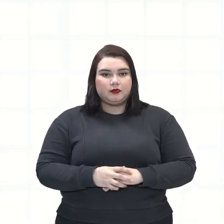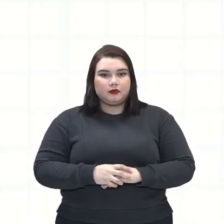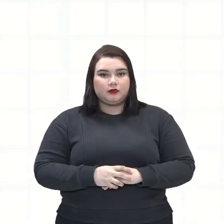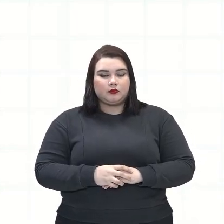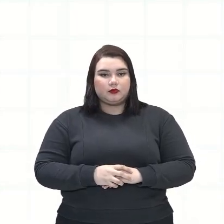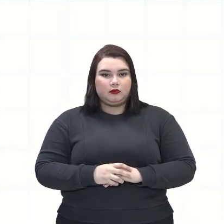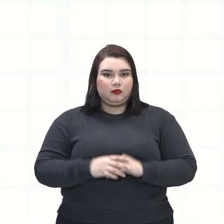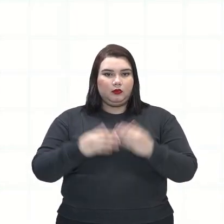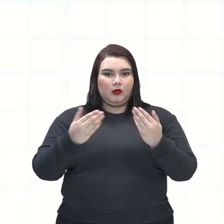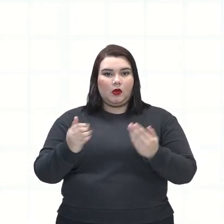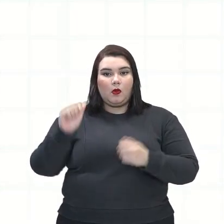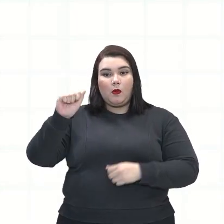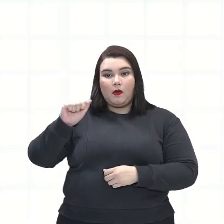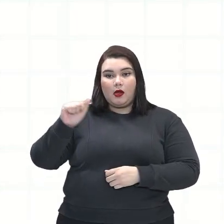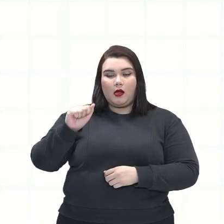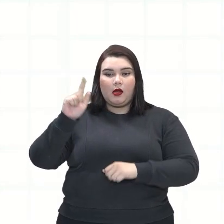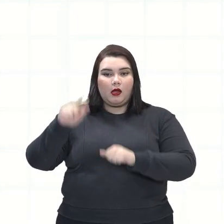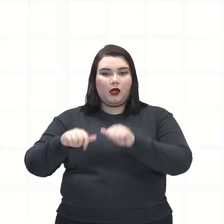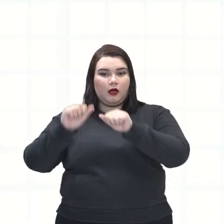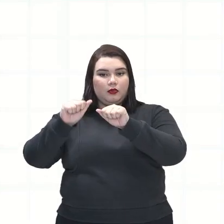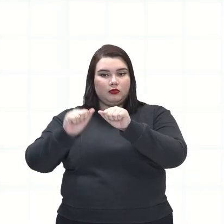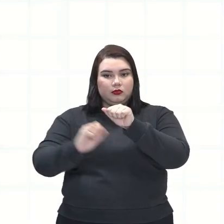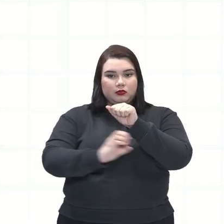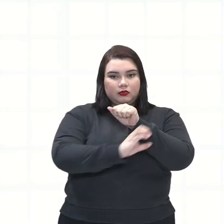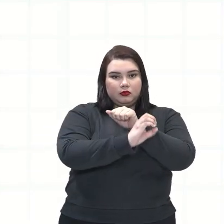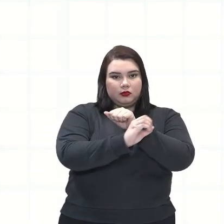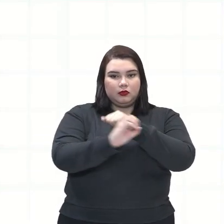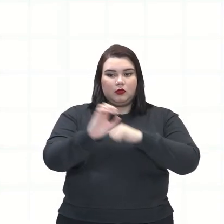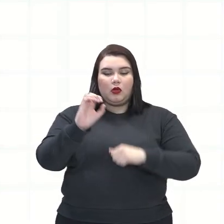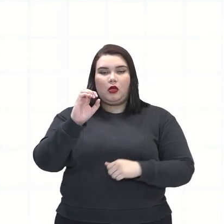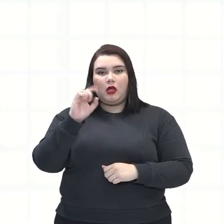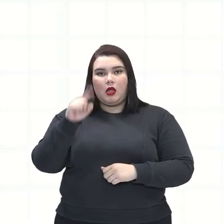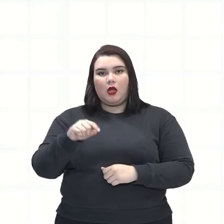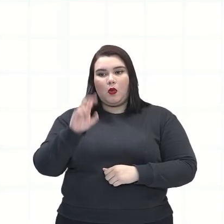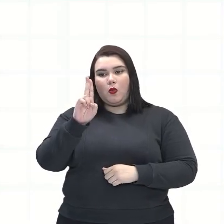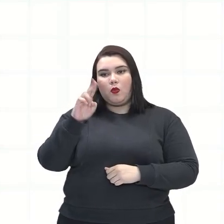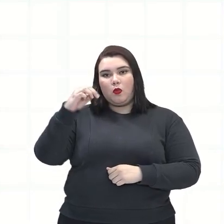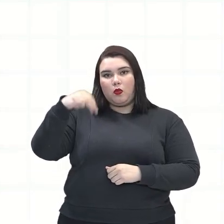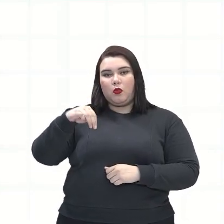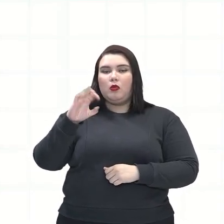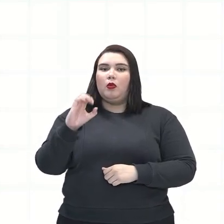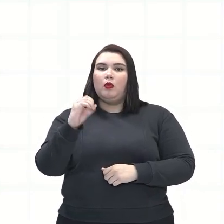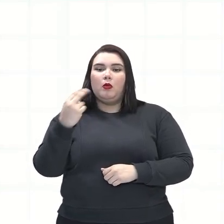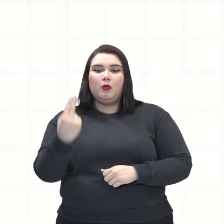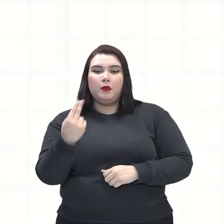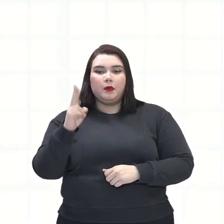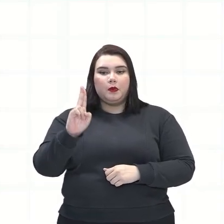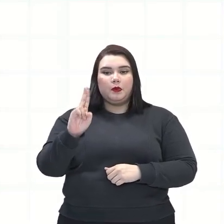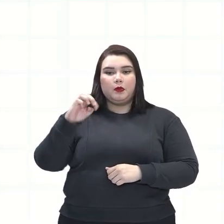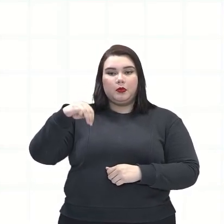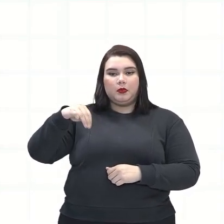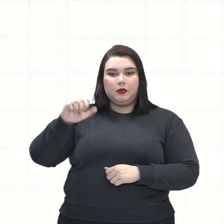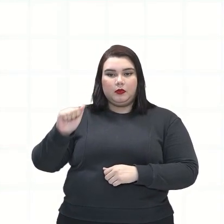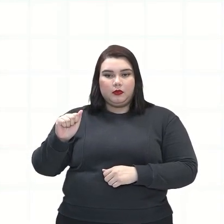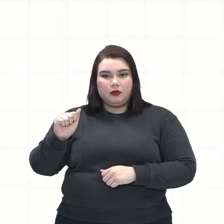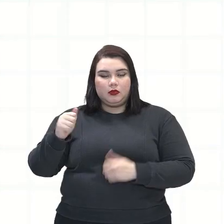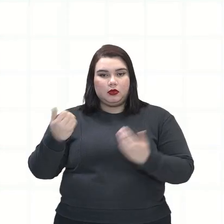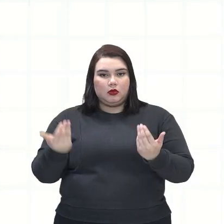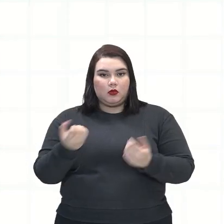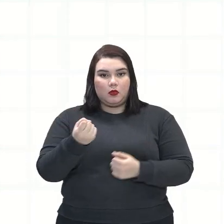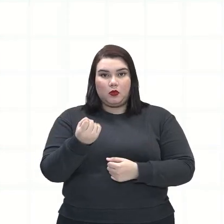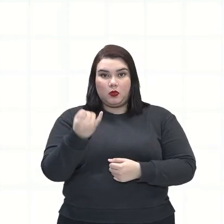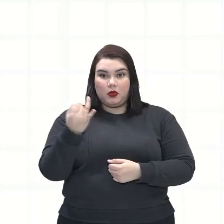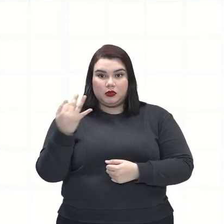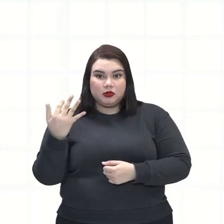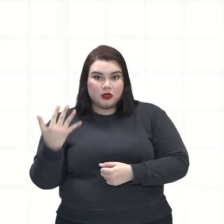artigo indefinido. Significa um ou uma. Então, se eu estou conseguindo quantificar, né,